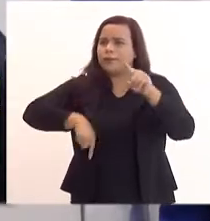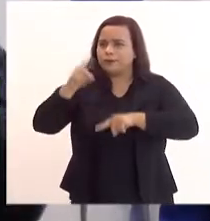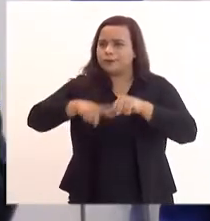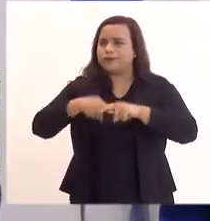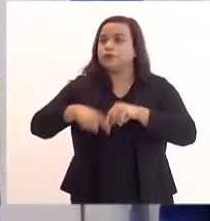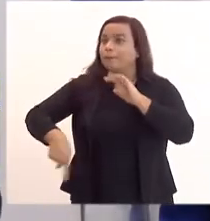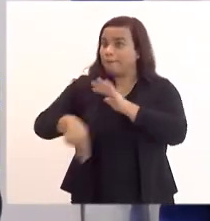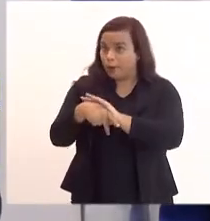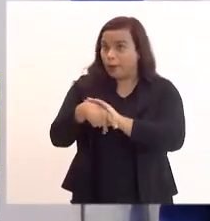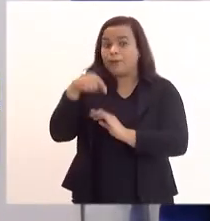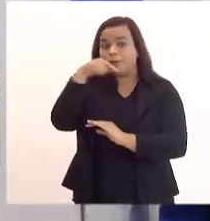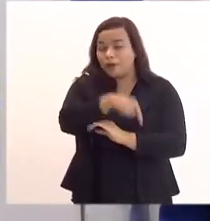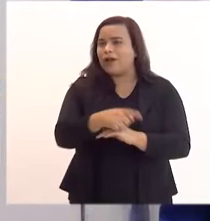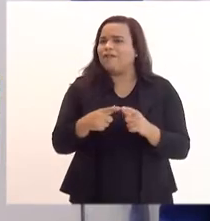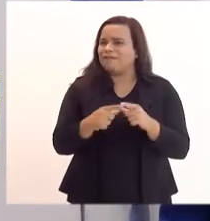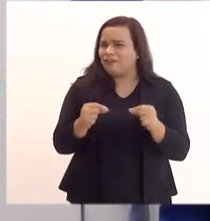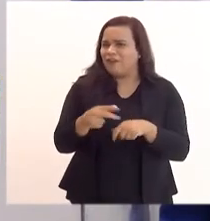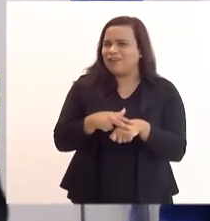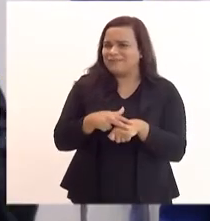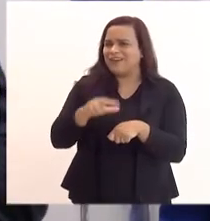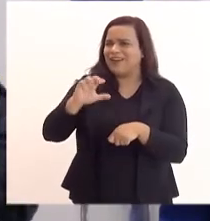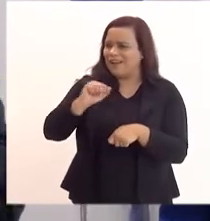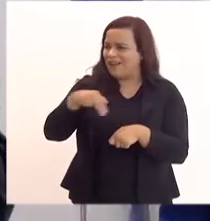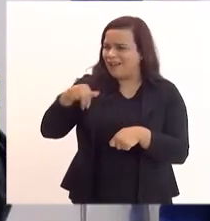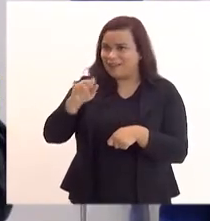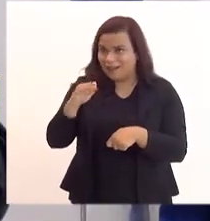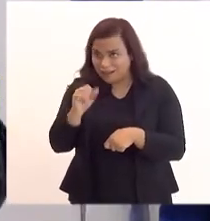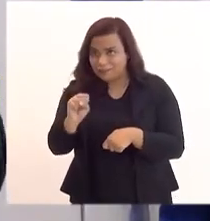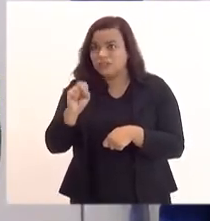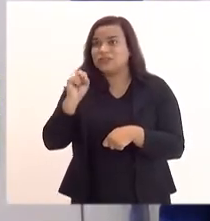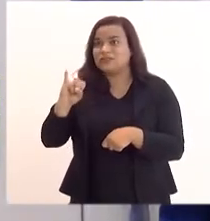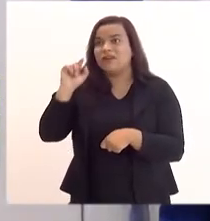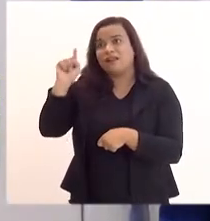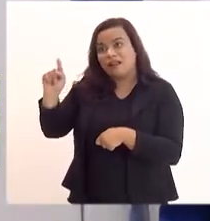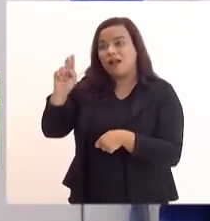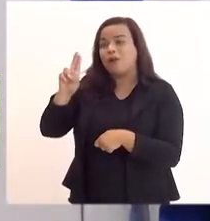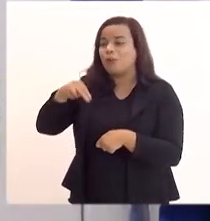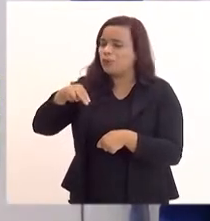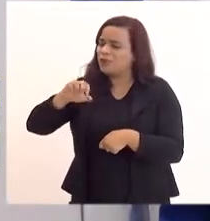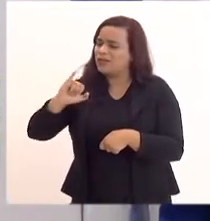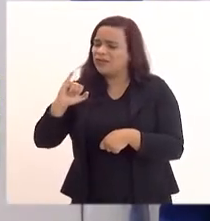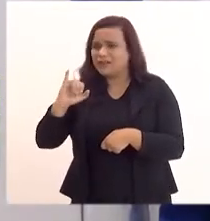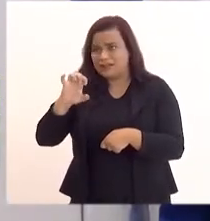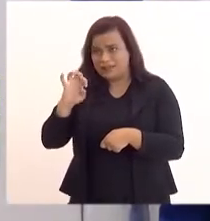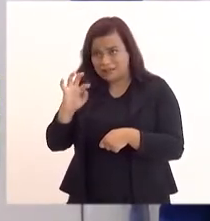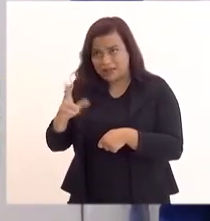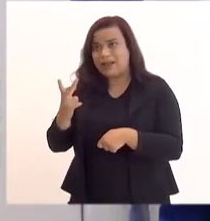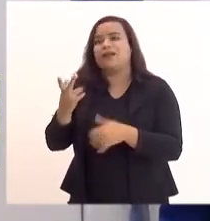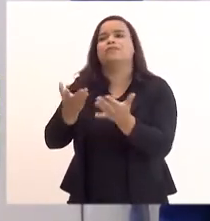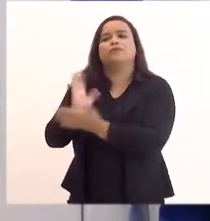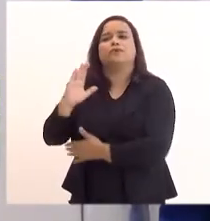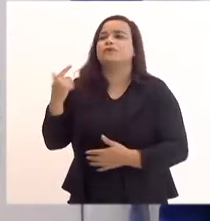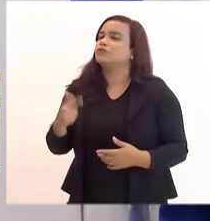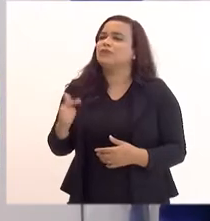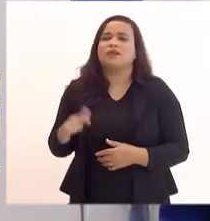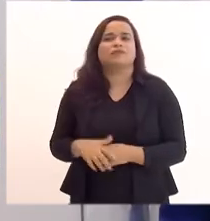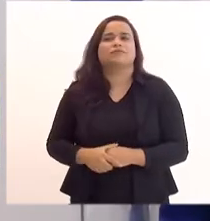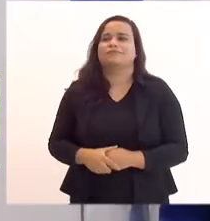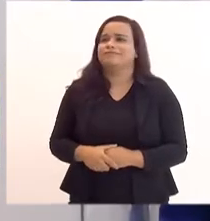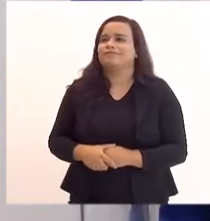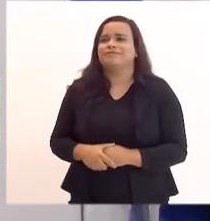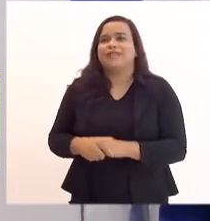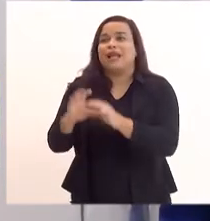cannabis à população do Estado do Rio de Janeiro, principalmente sem aprovação do CONITEC. O que não existe ainda, deputado Moreira, é efetivamente